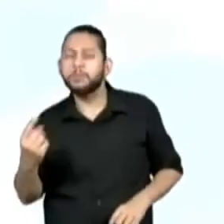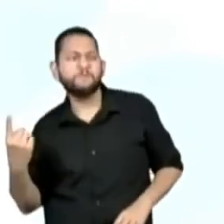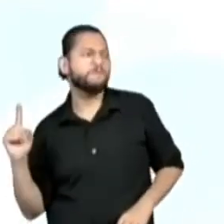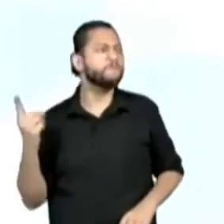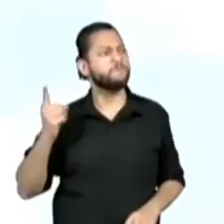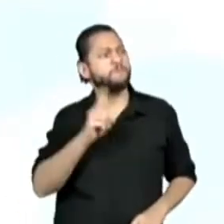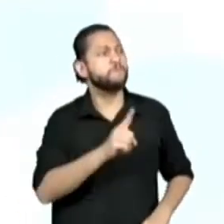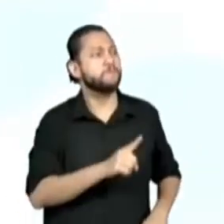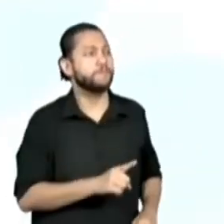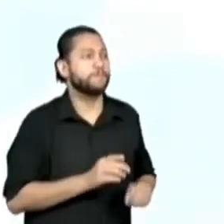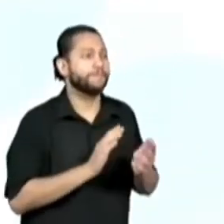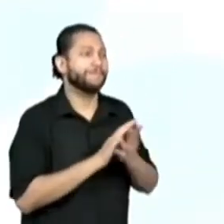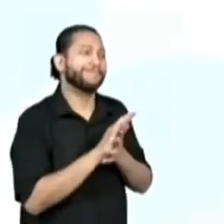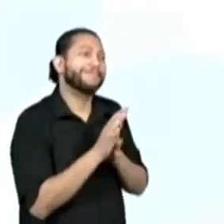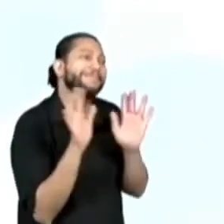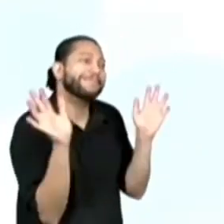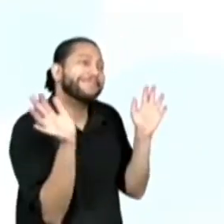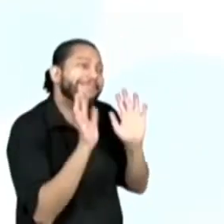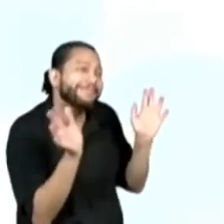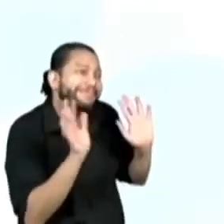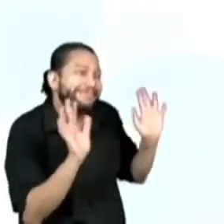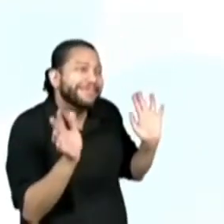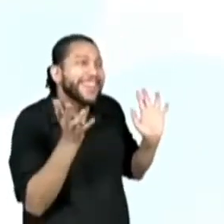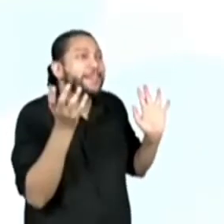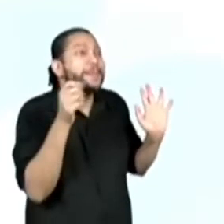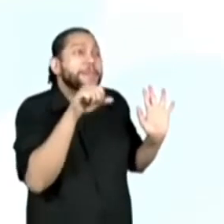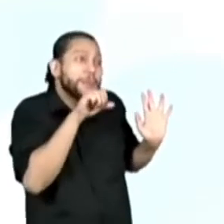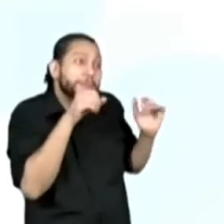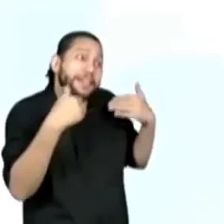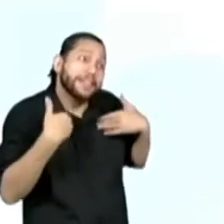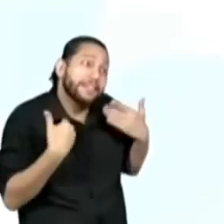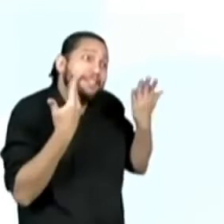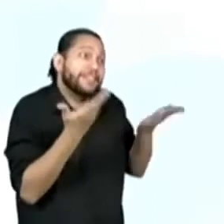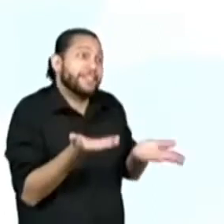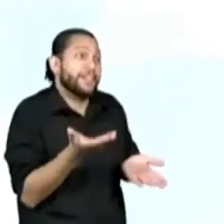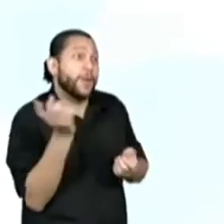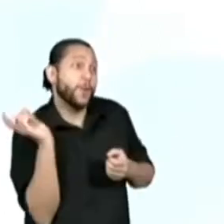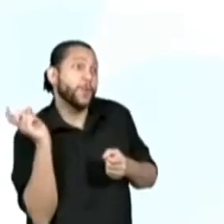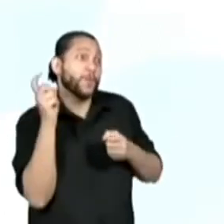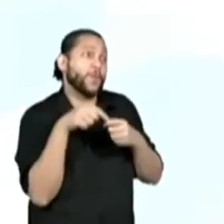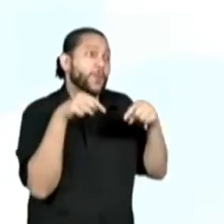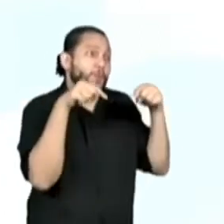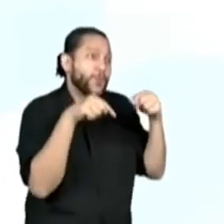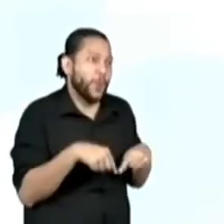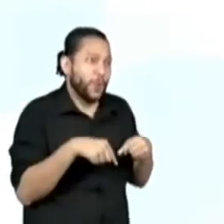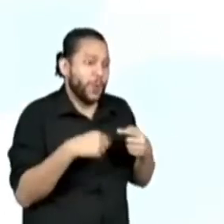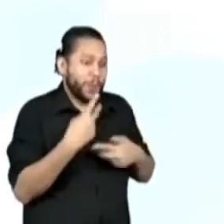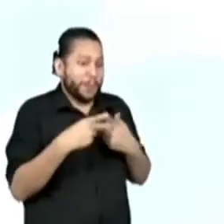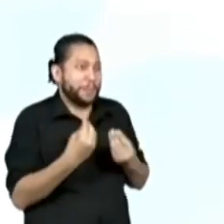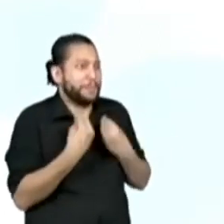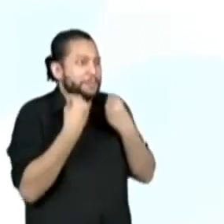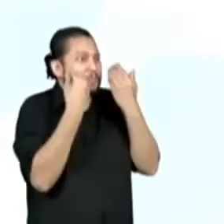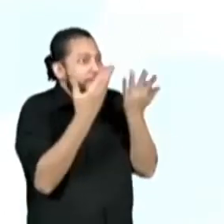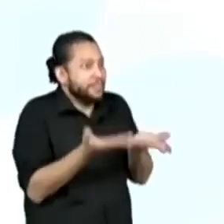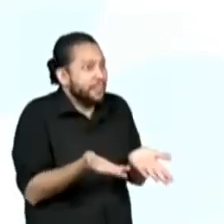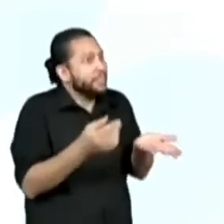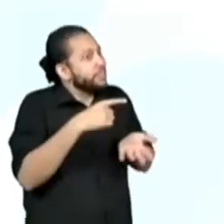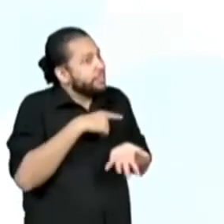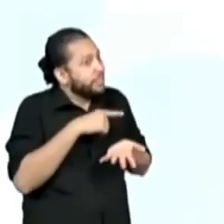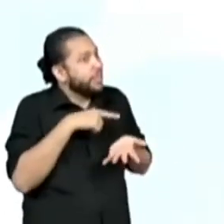abra, pequenos, vossa querida mãezinha voltou do bosque e trouxe um presente para cada um de